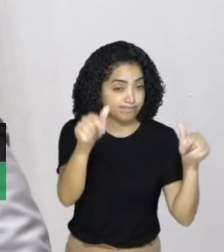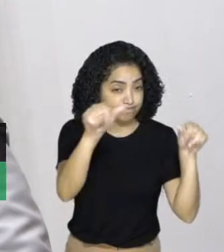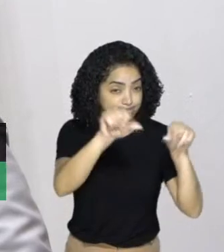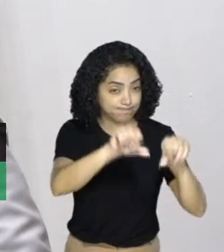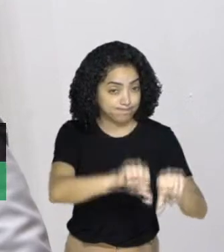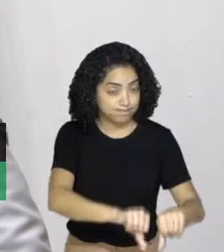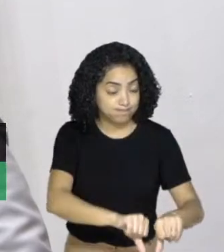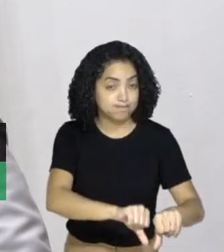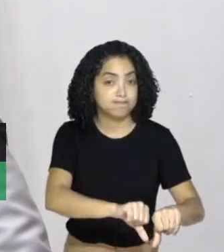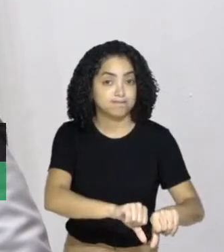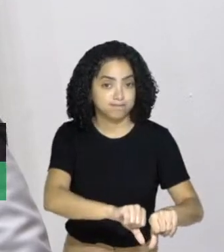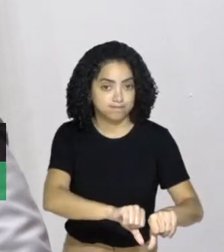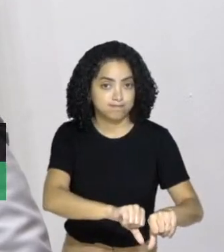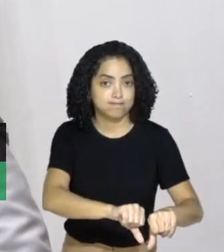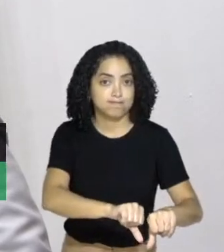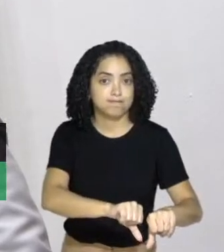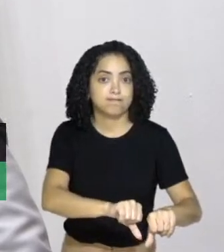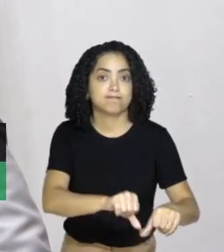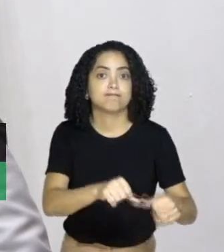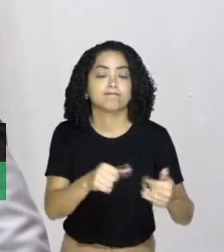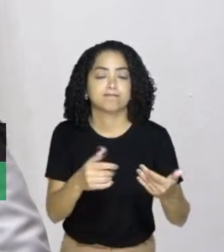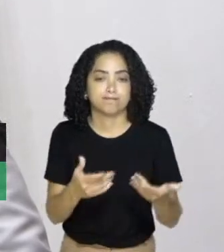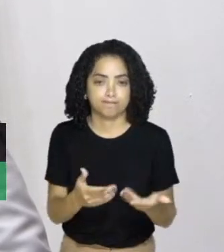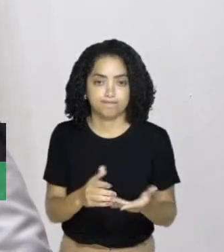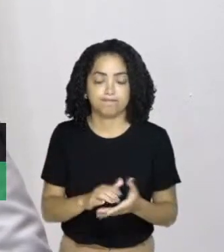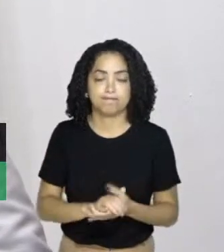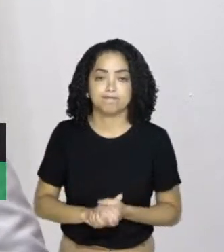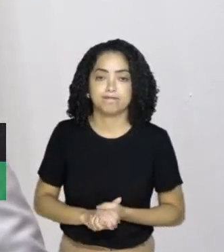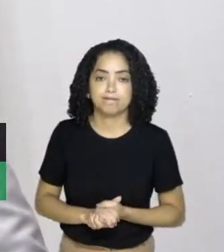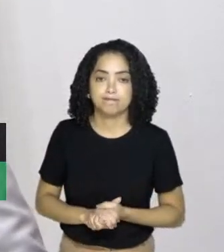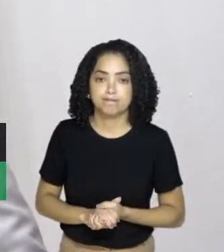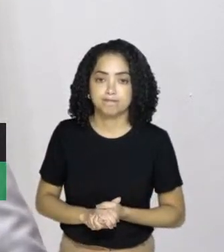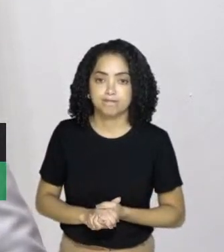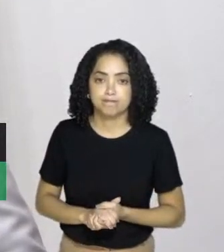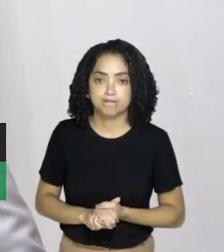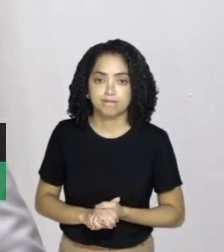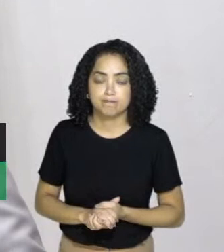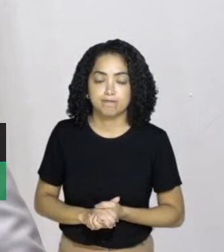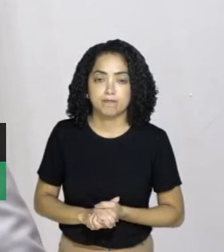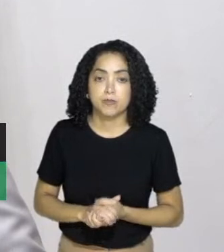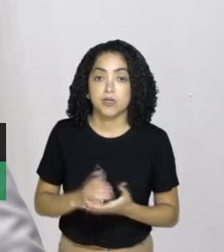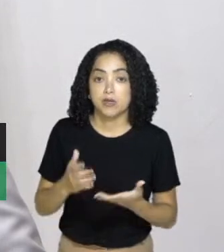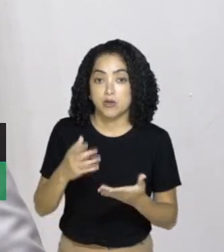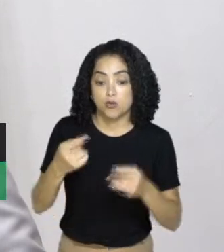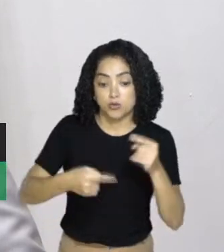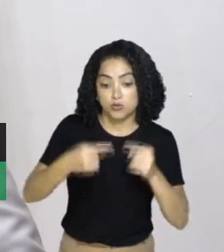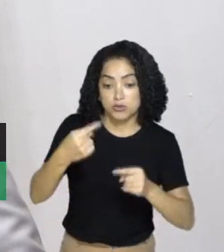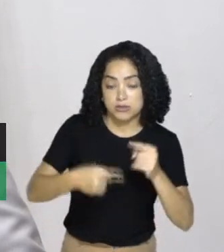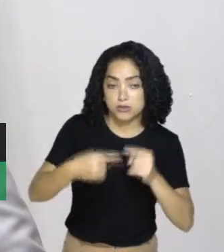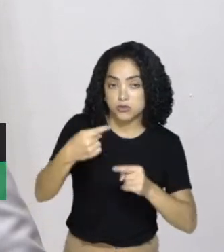trabalhar um segundo cavando seus túneis embaixo do cofre. Enquanto se discute,